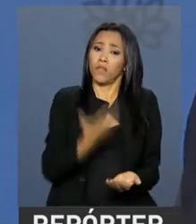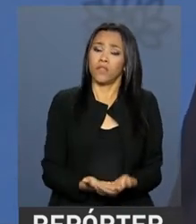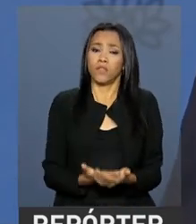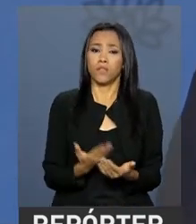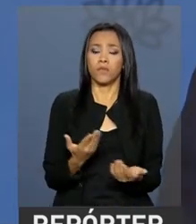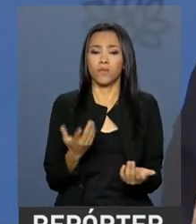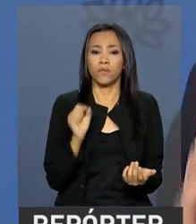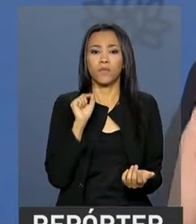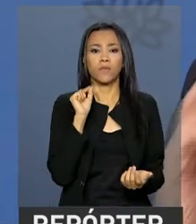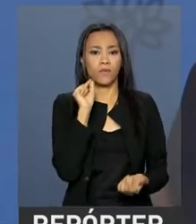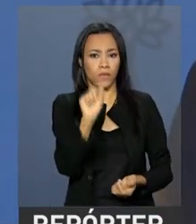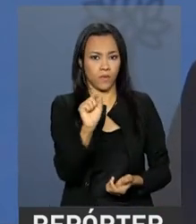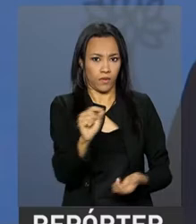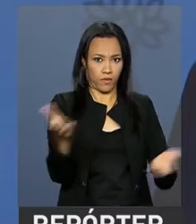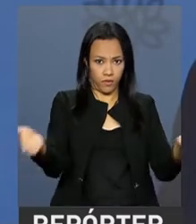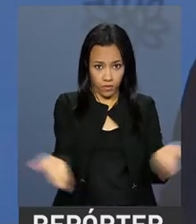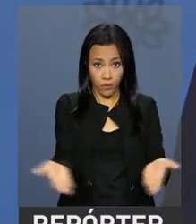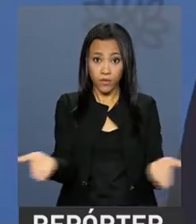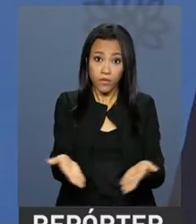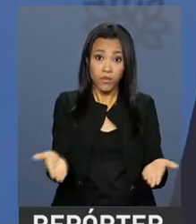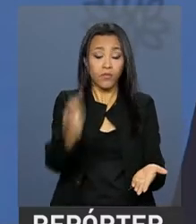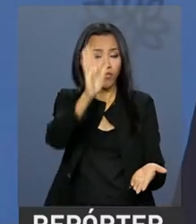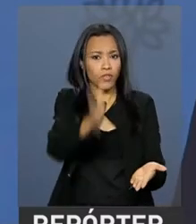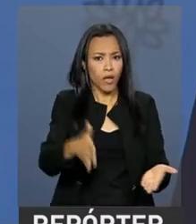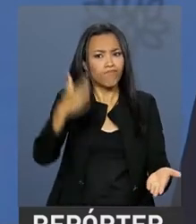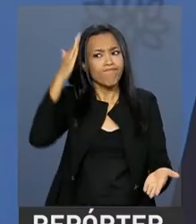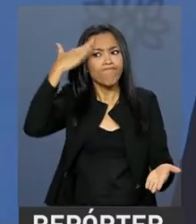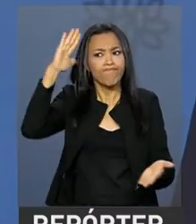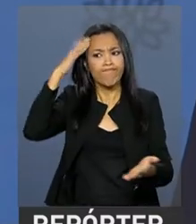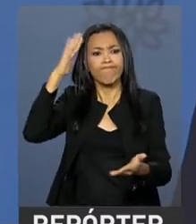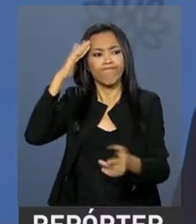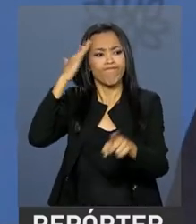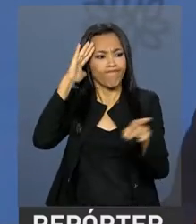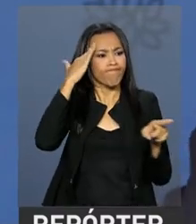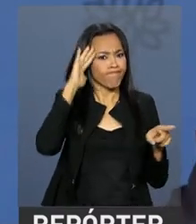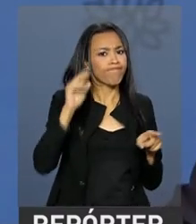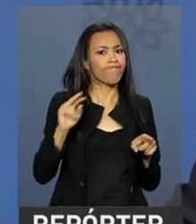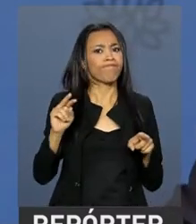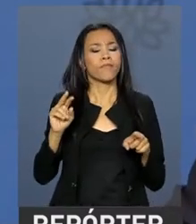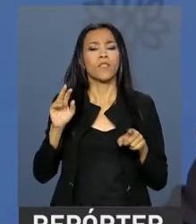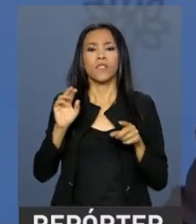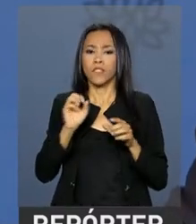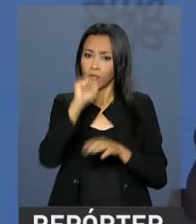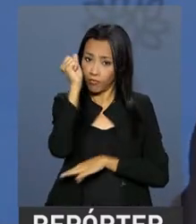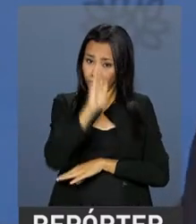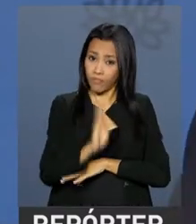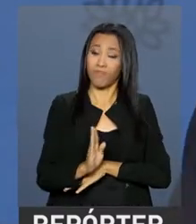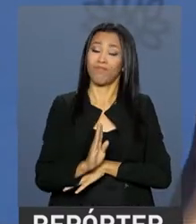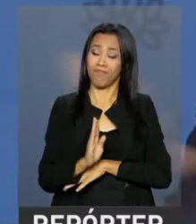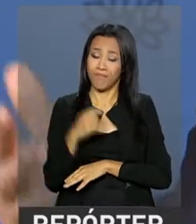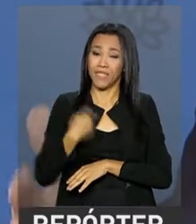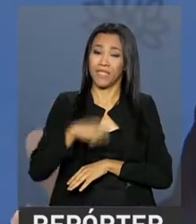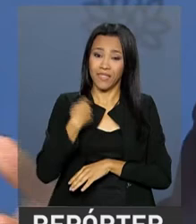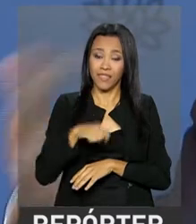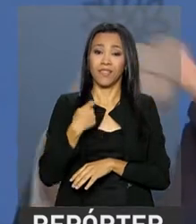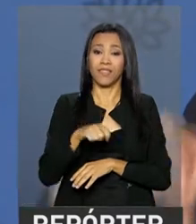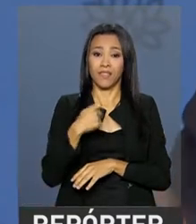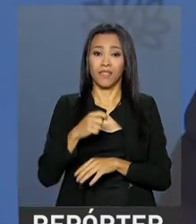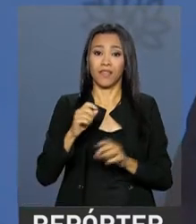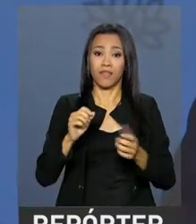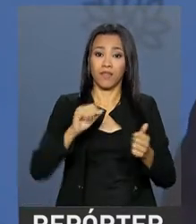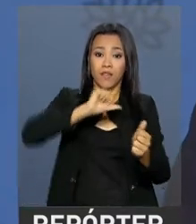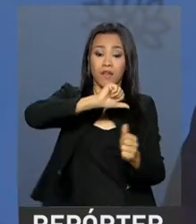relativa segurança de que hoje está entendido de que o Brasil, de fato, precisa reformar a sua economia para